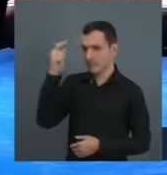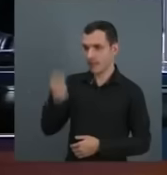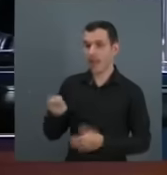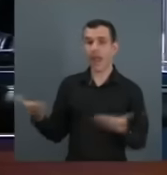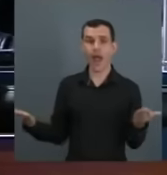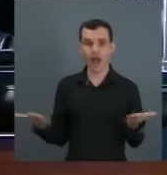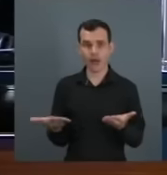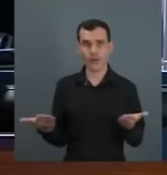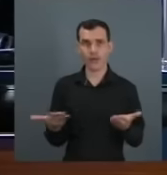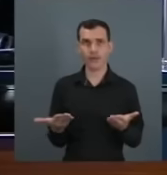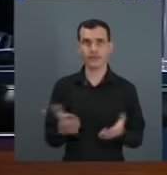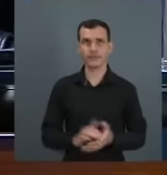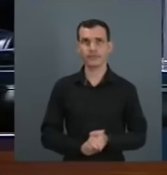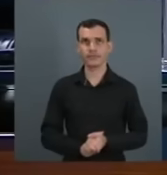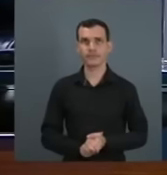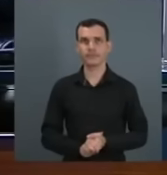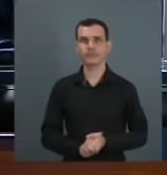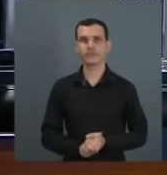Conhece o